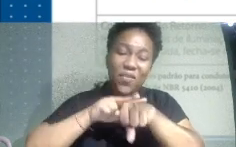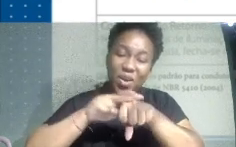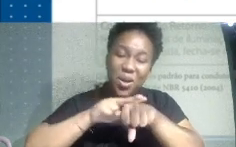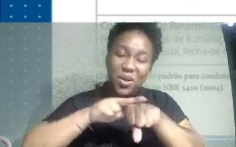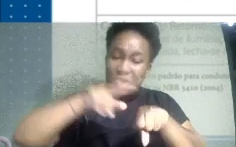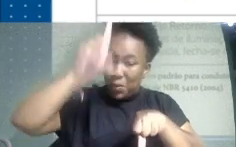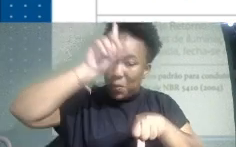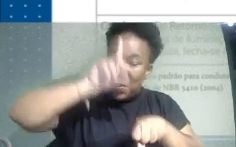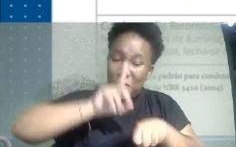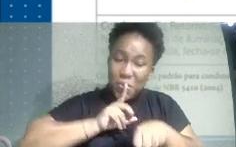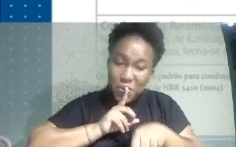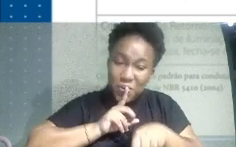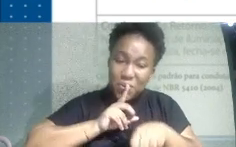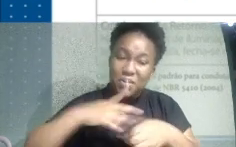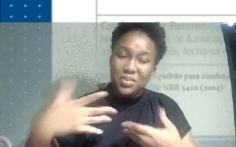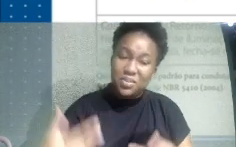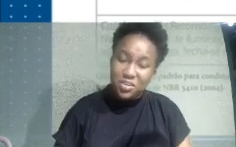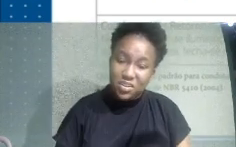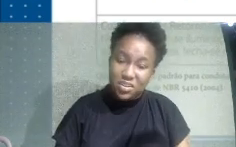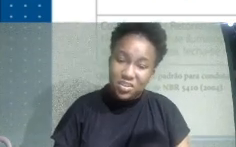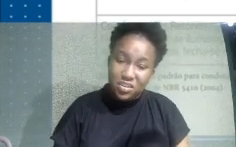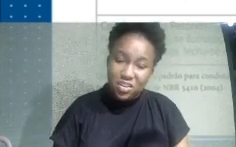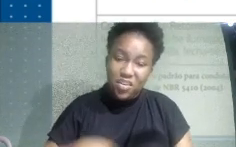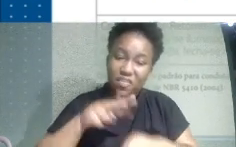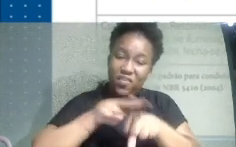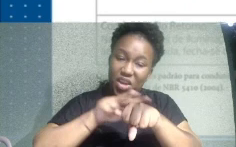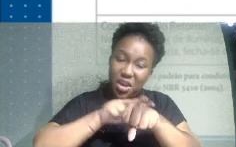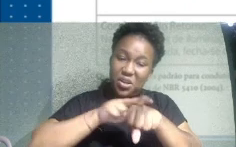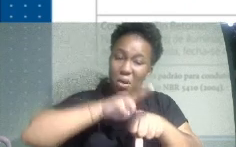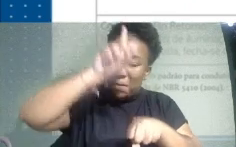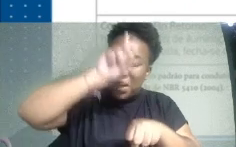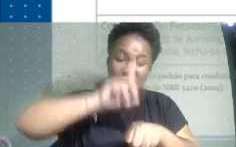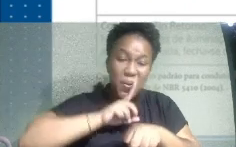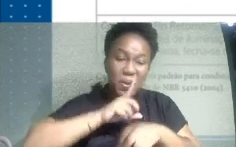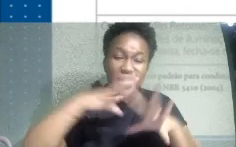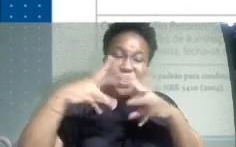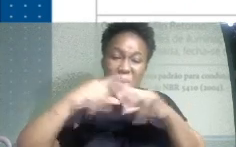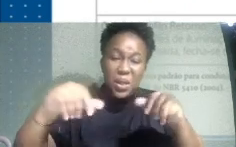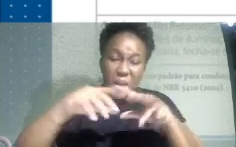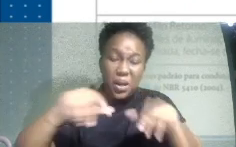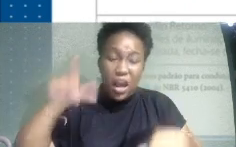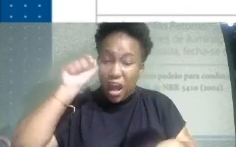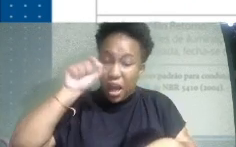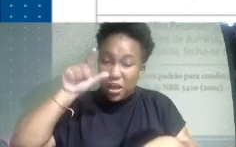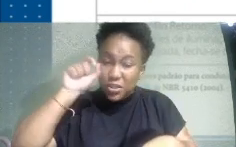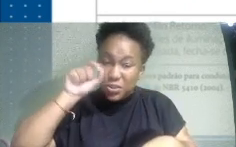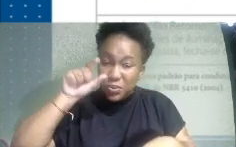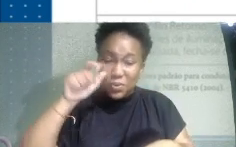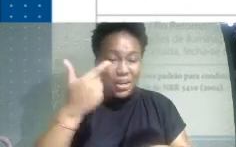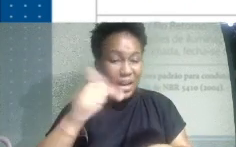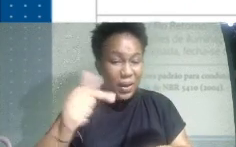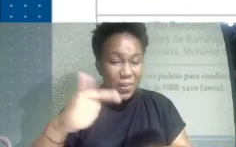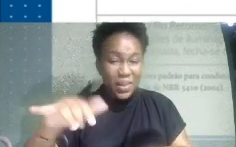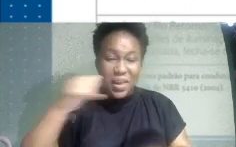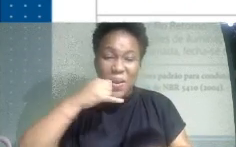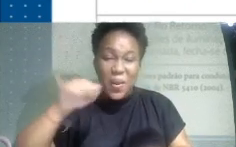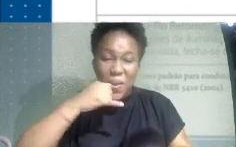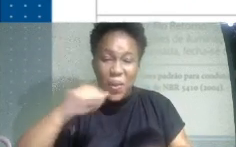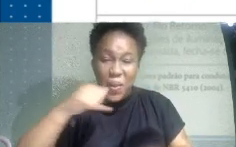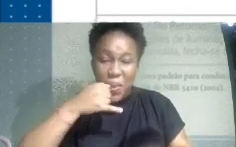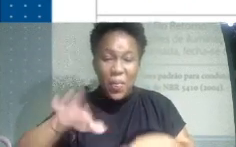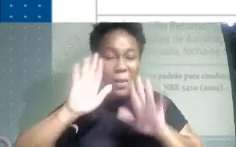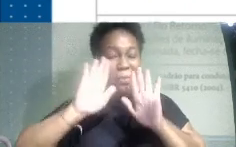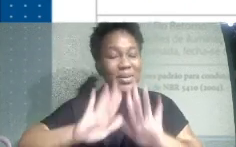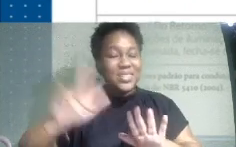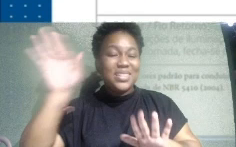amarelo. Na verdade, verde, verde e amarelo seria o terra, né? O azul seria o neutro, né? Me embolei aqui. Mas imaginem, seria